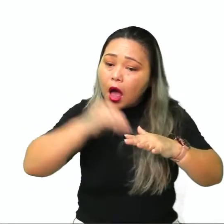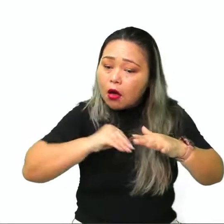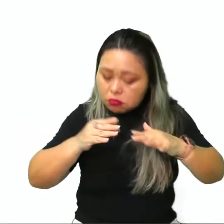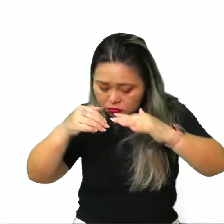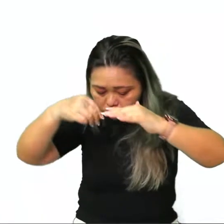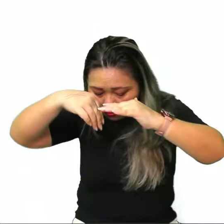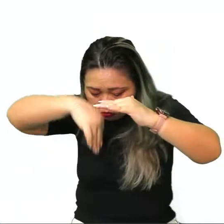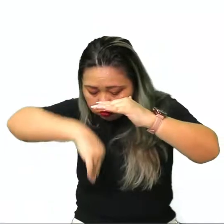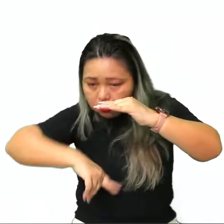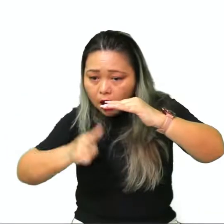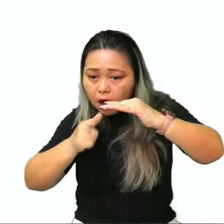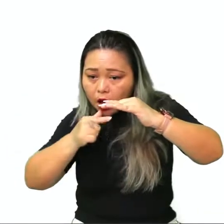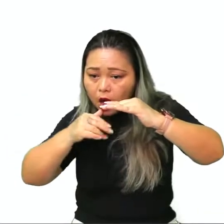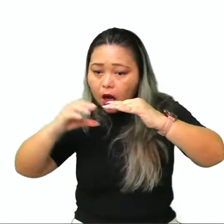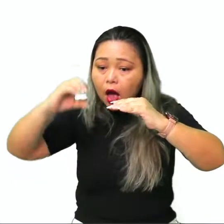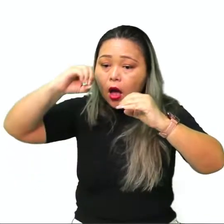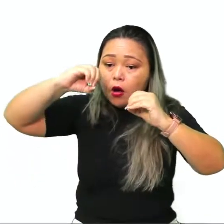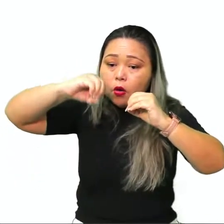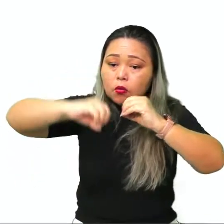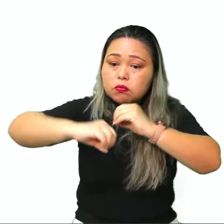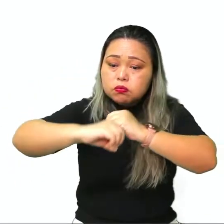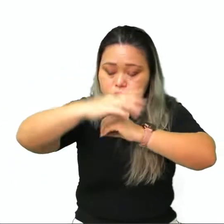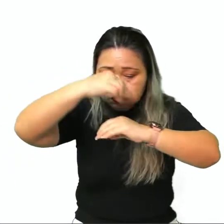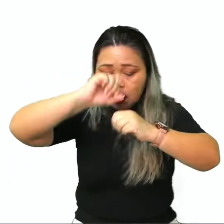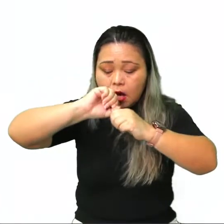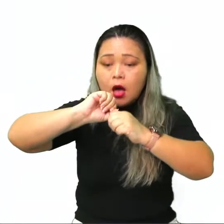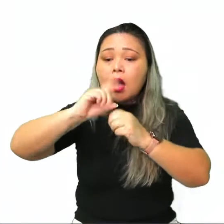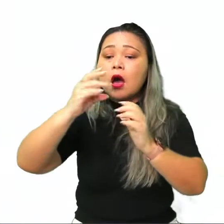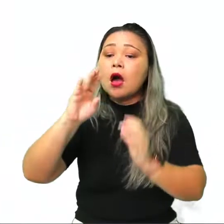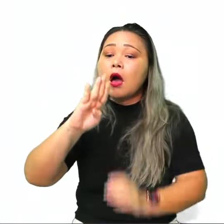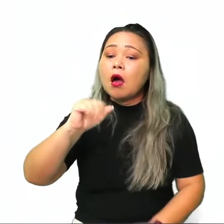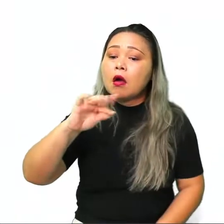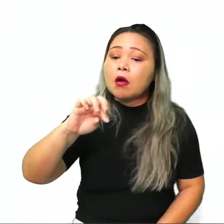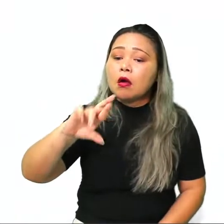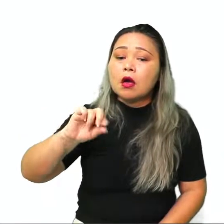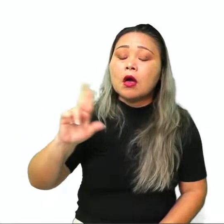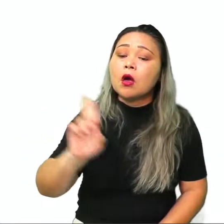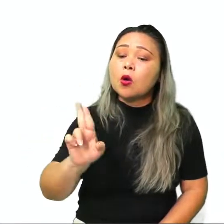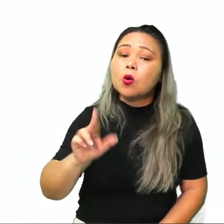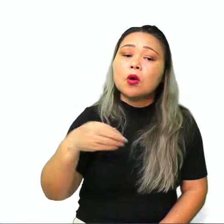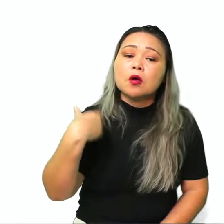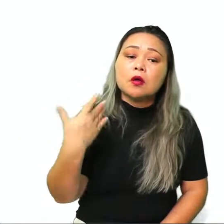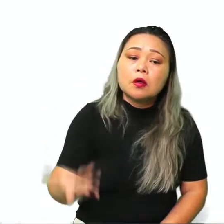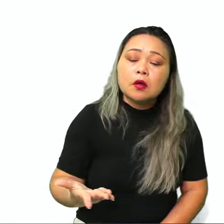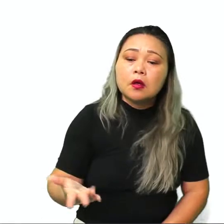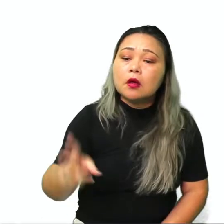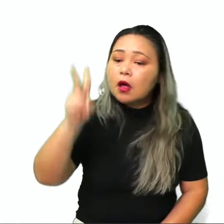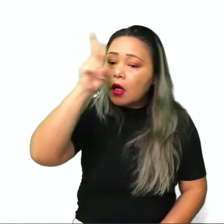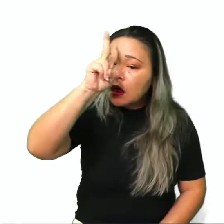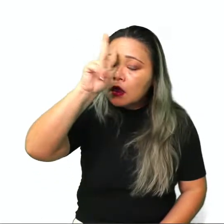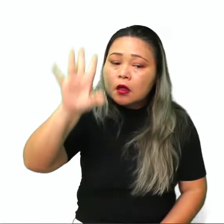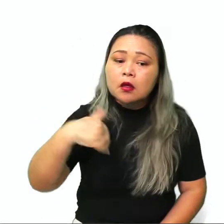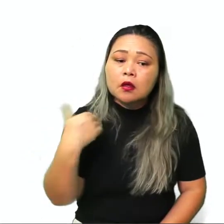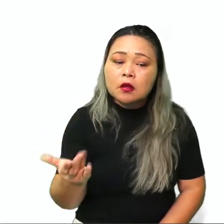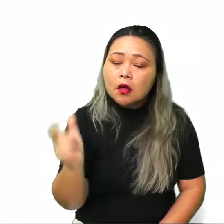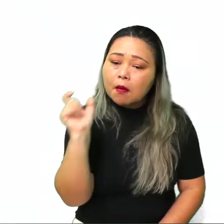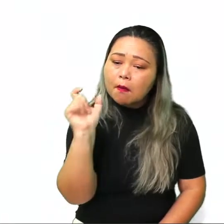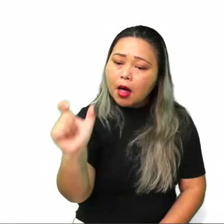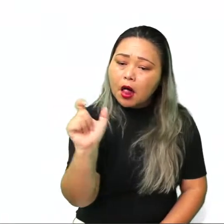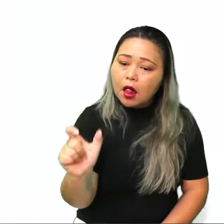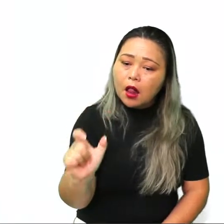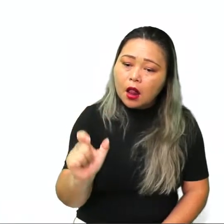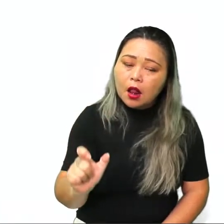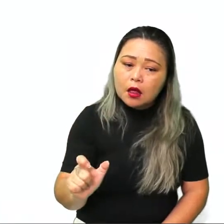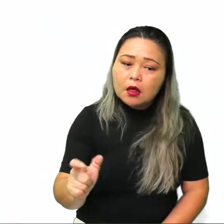fendas submarinas. Essas bactérias foram chamadas de... Lembram aquele